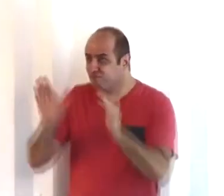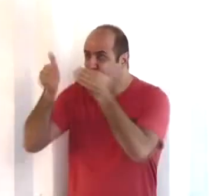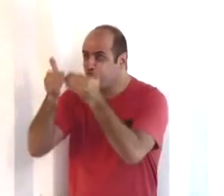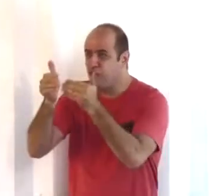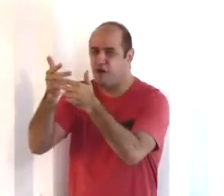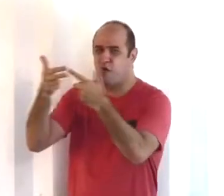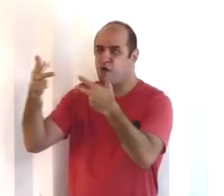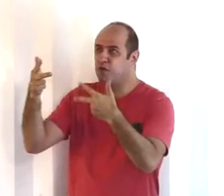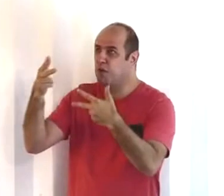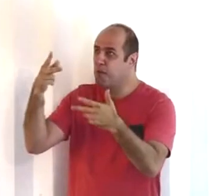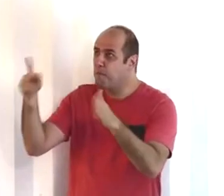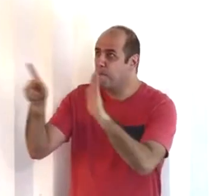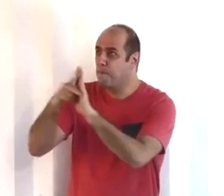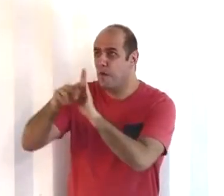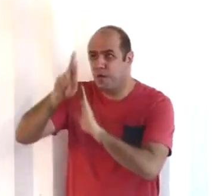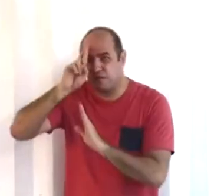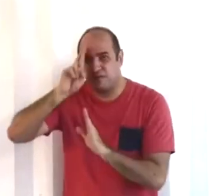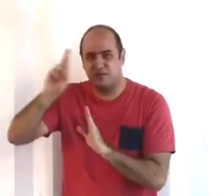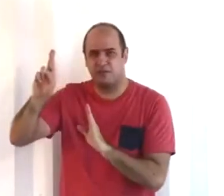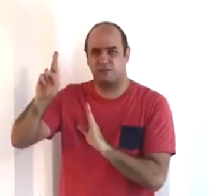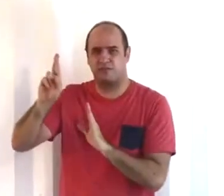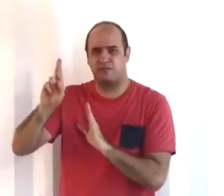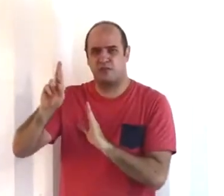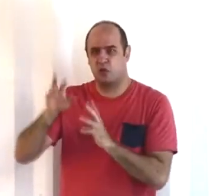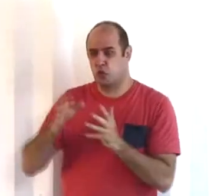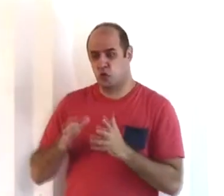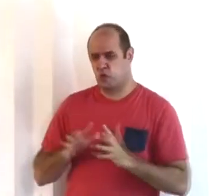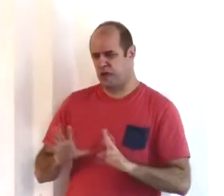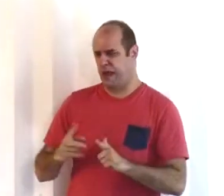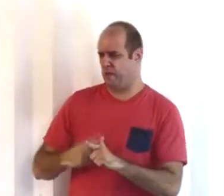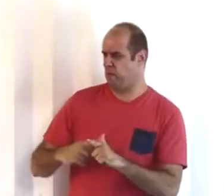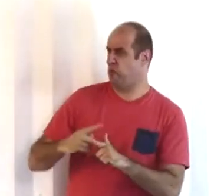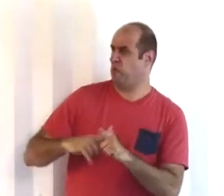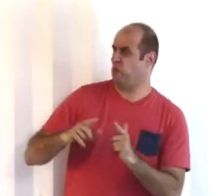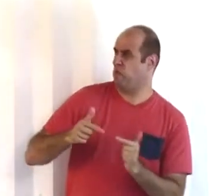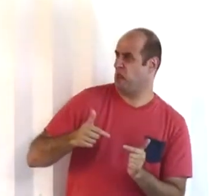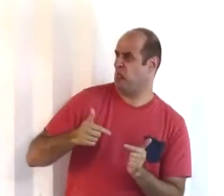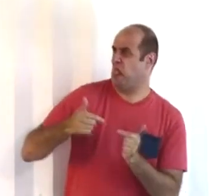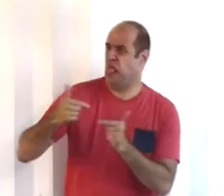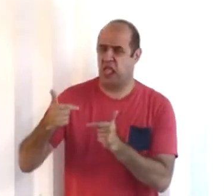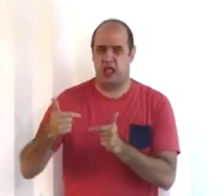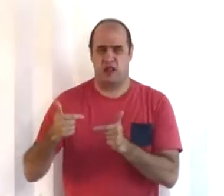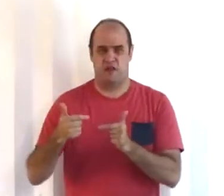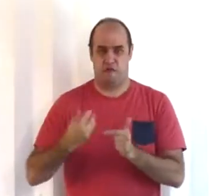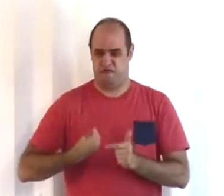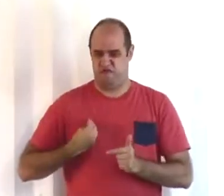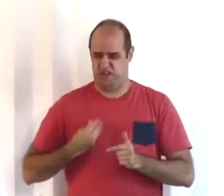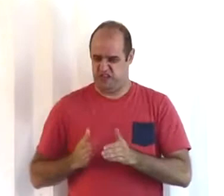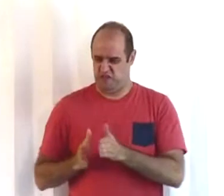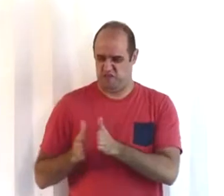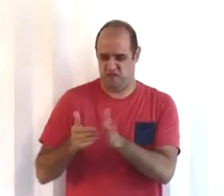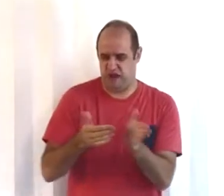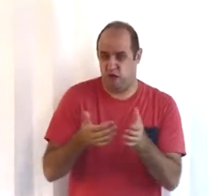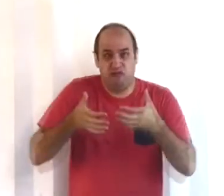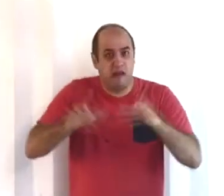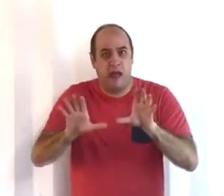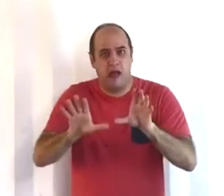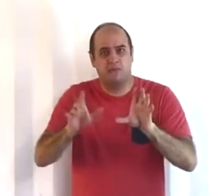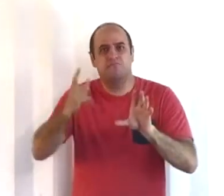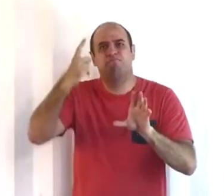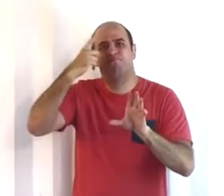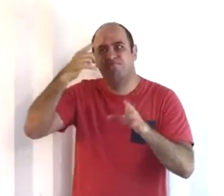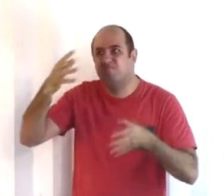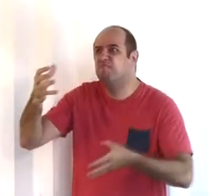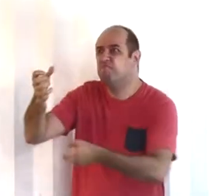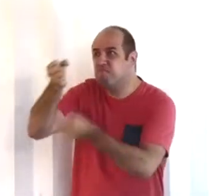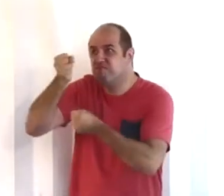coisas do Senhor. Não quer ter problema com o Senhor? Não quer ter problema com a sua vida espiritual? Pensa nas coisas que